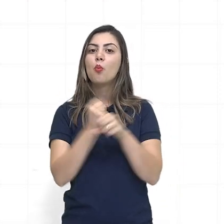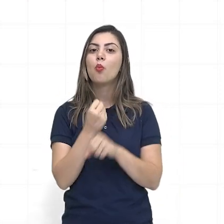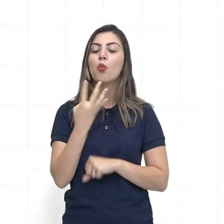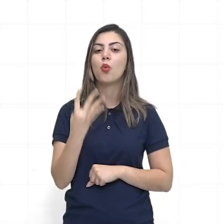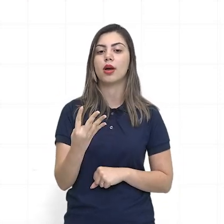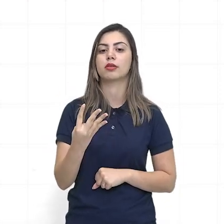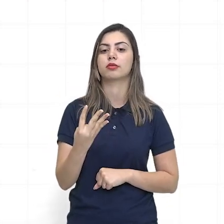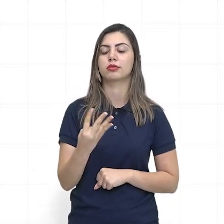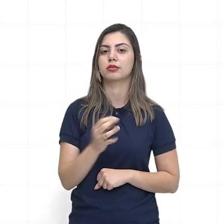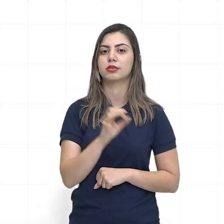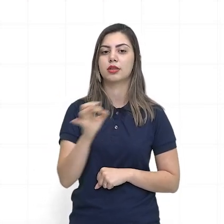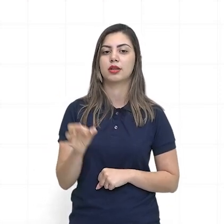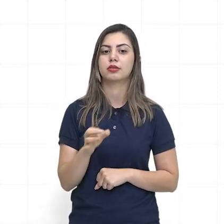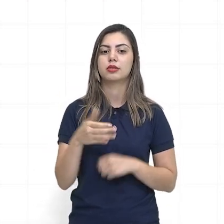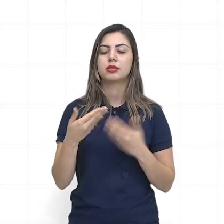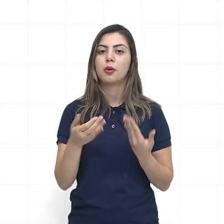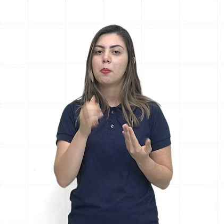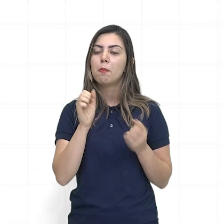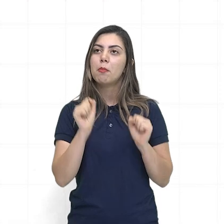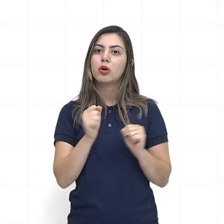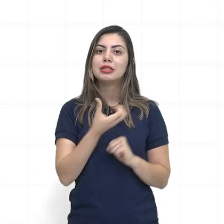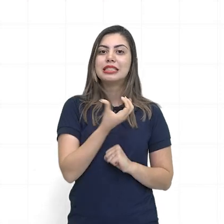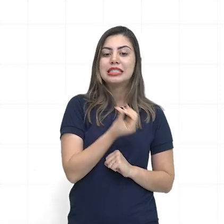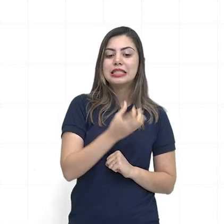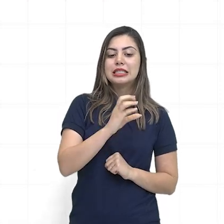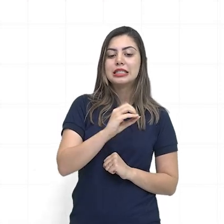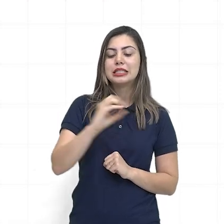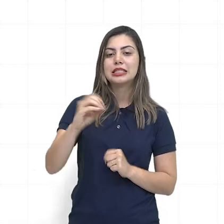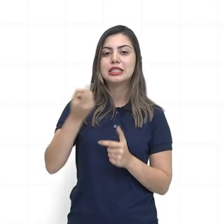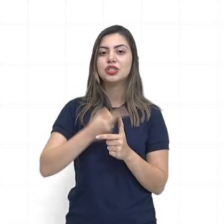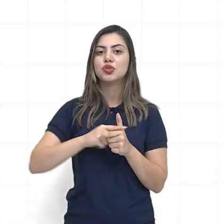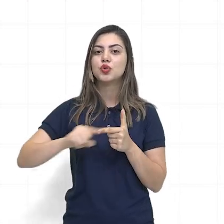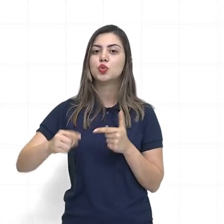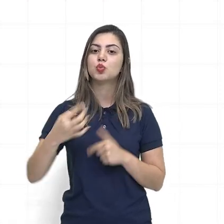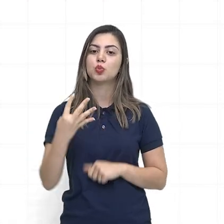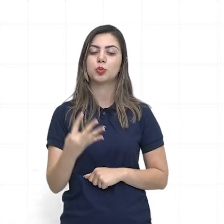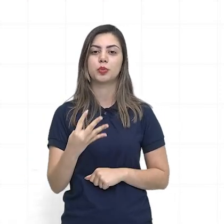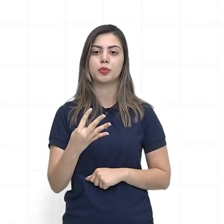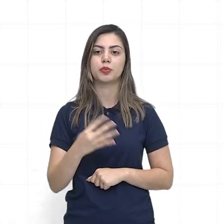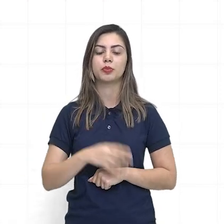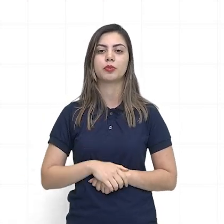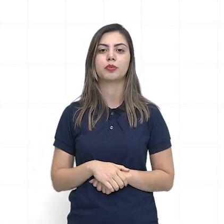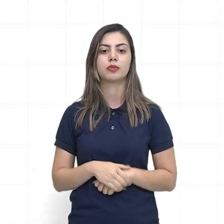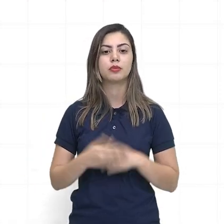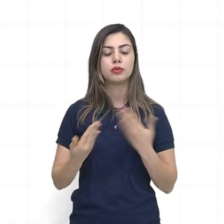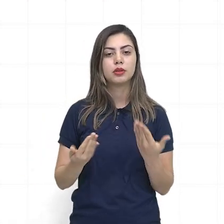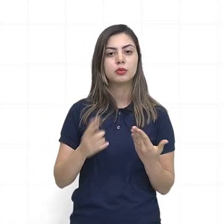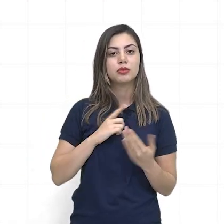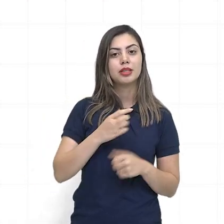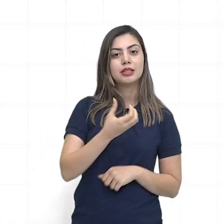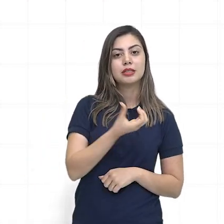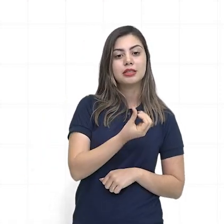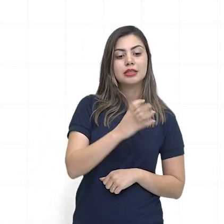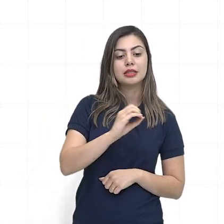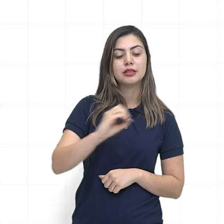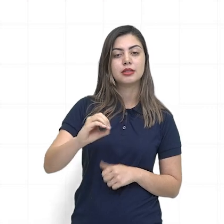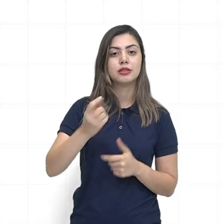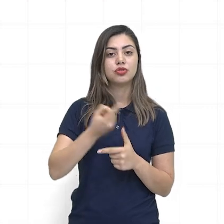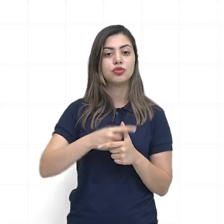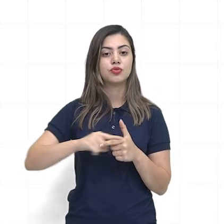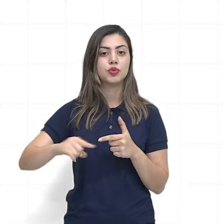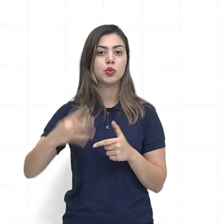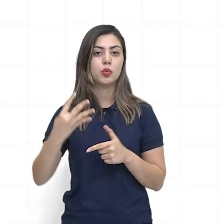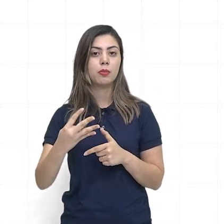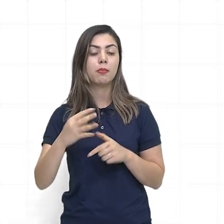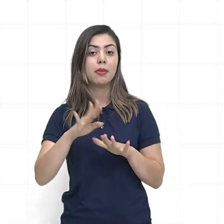é como se eu pegasse esses 600 e dividisse por 4. Quando você divide os 600 por 4, que tem que saber as